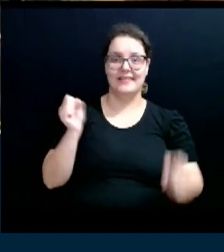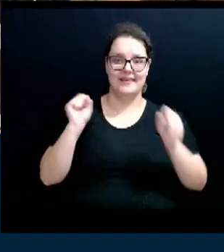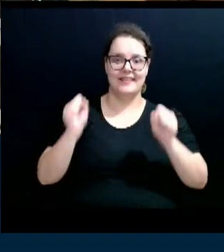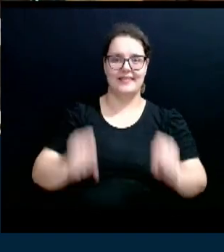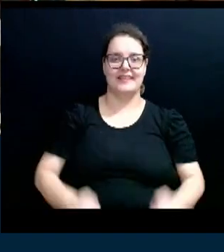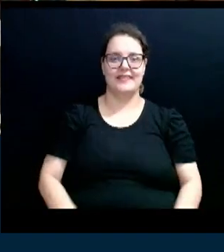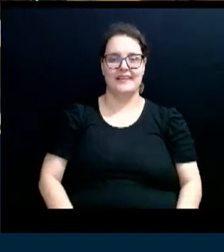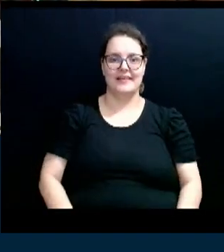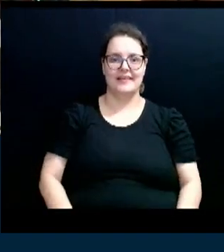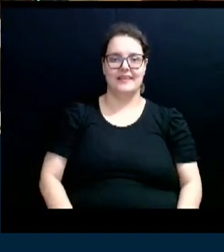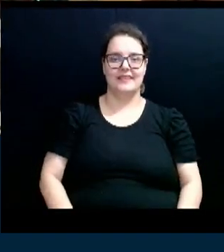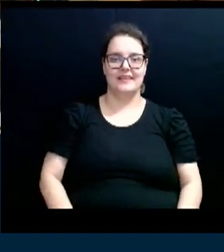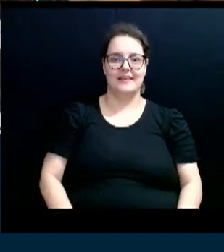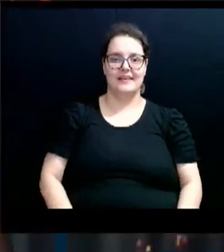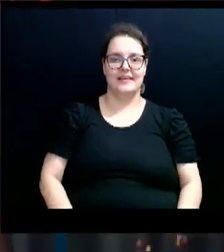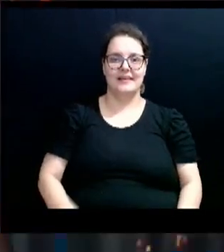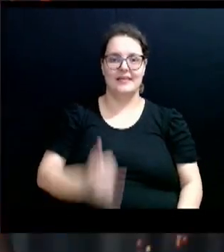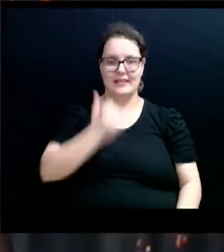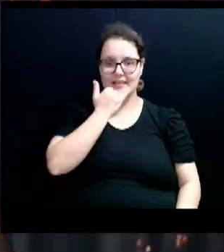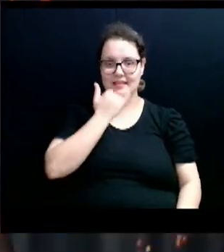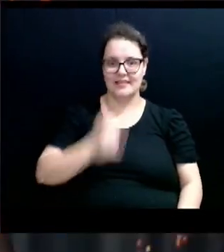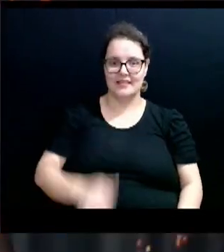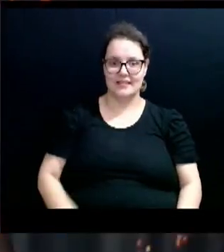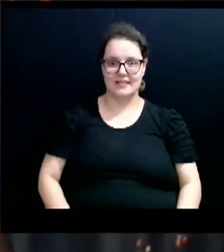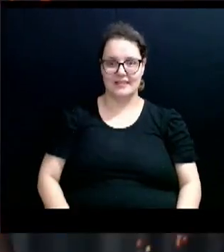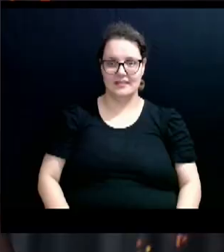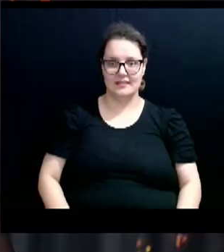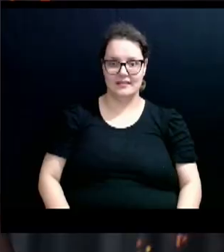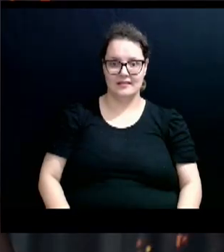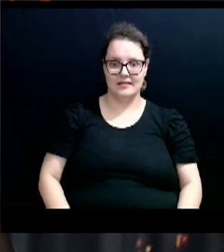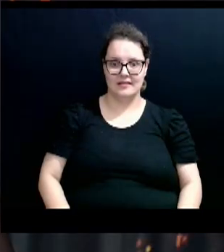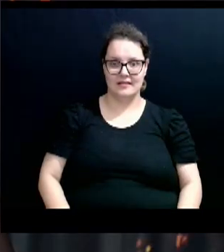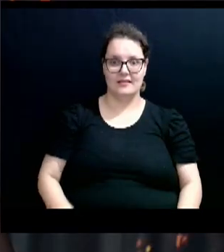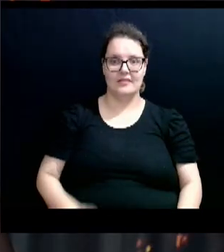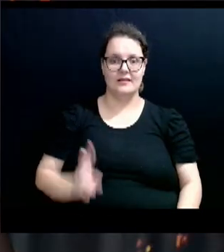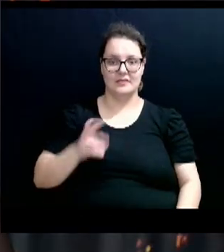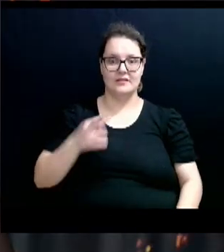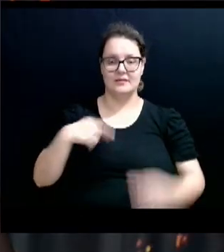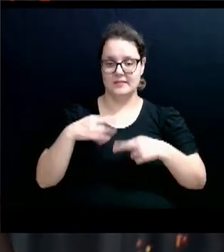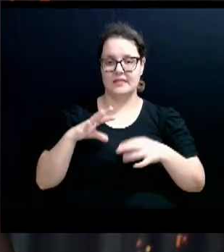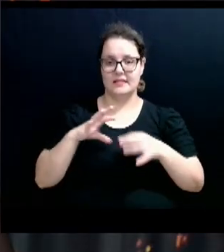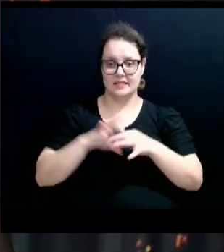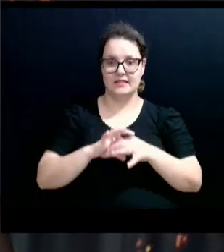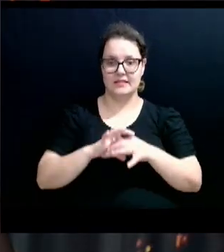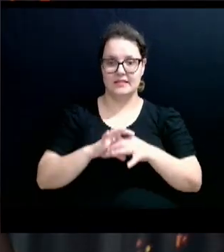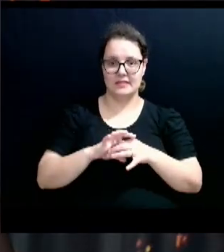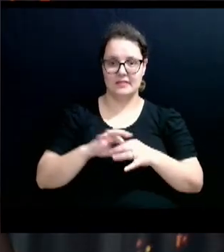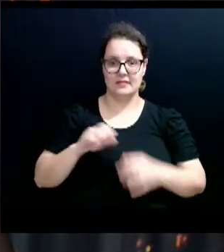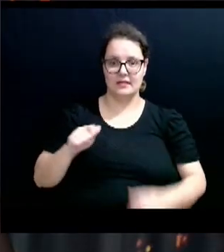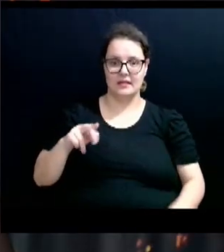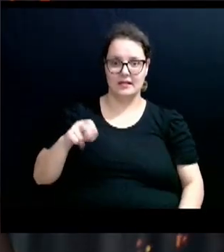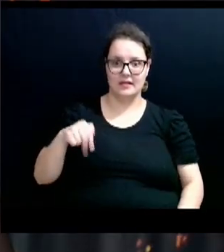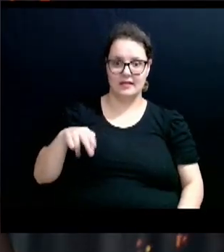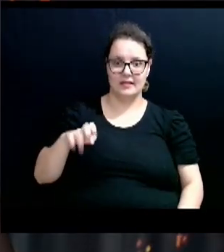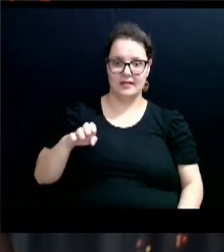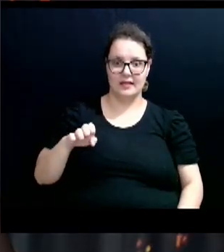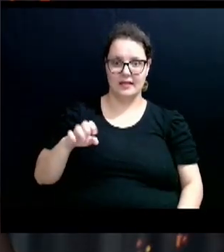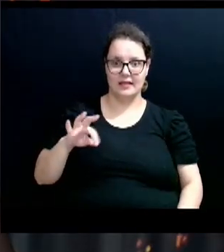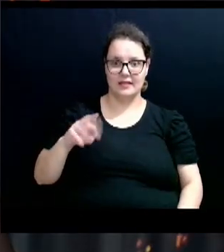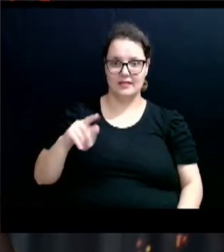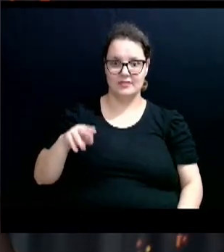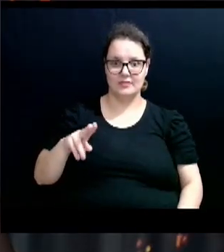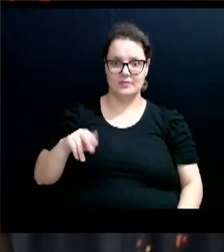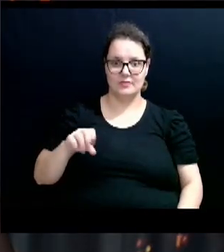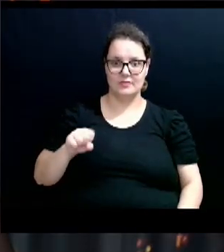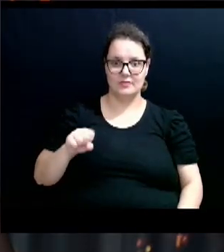isso. Pode mostrar lá. Eu sempre fui muito ligada a arquétipos, né? E onde vai falar muito sobre isso e